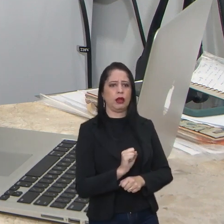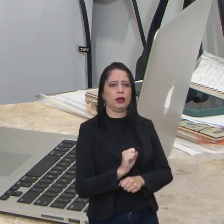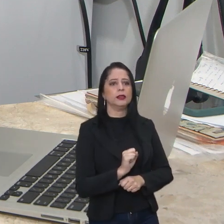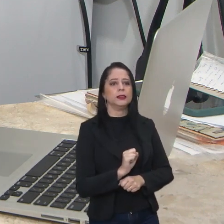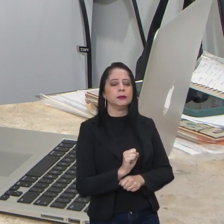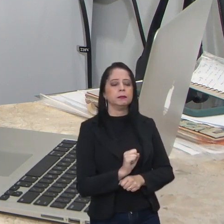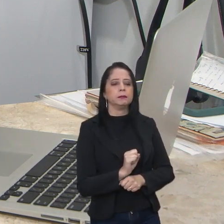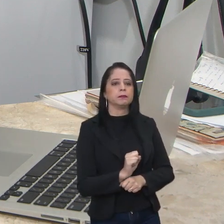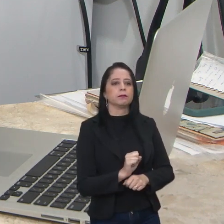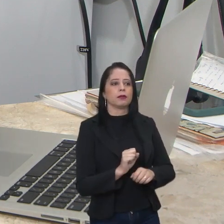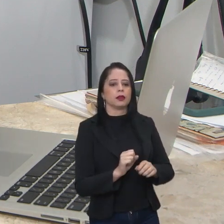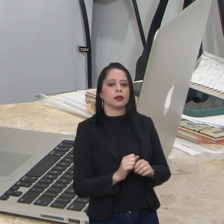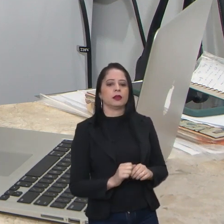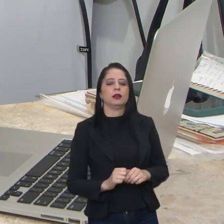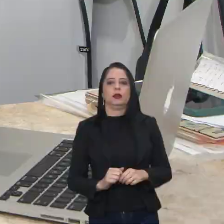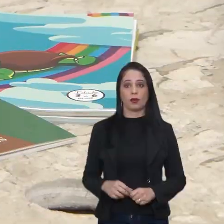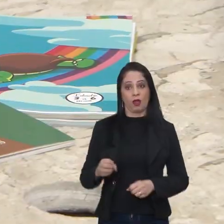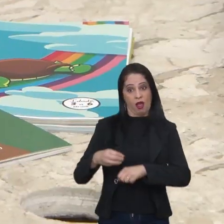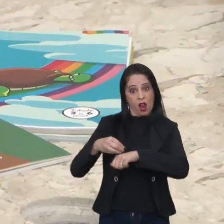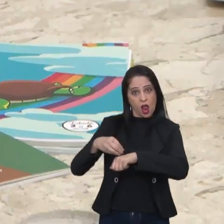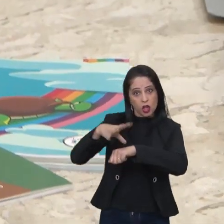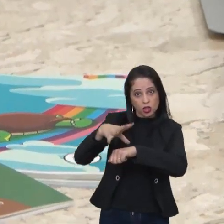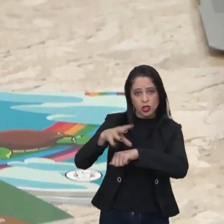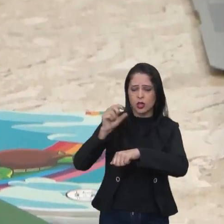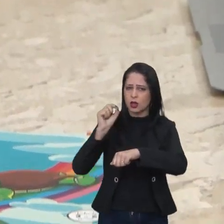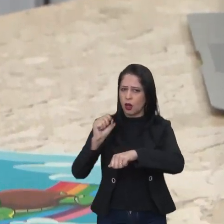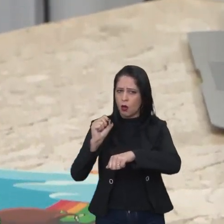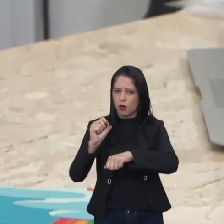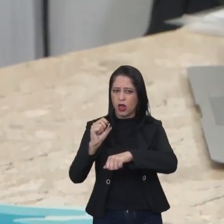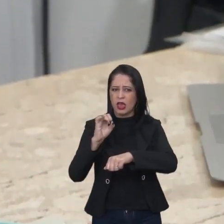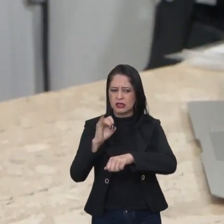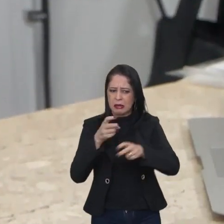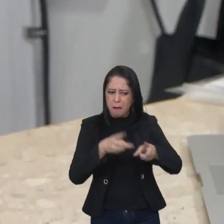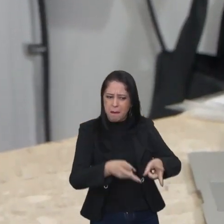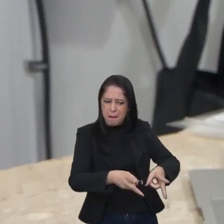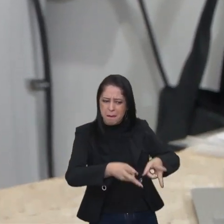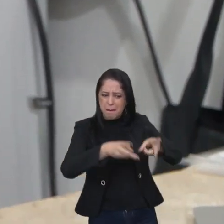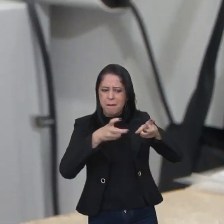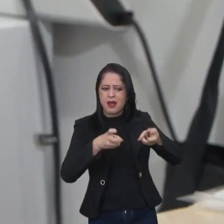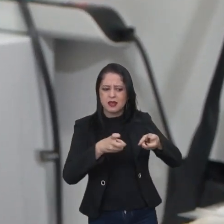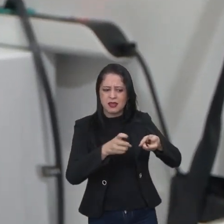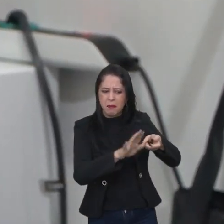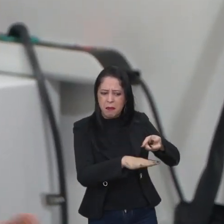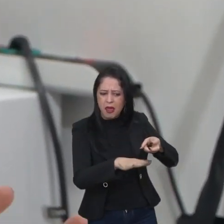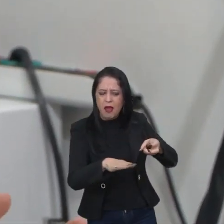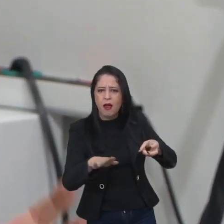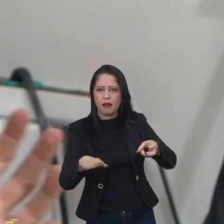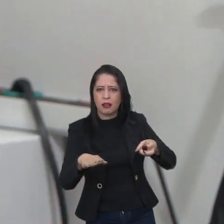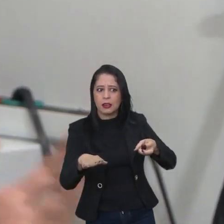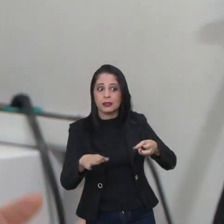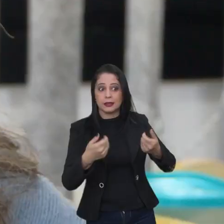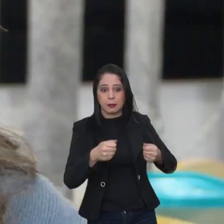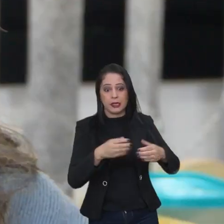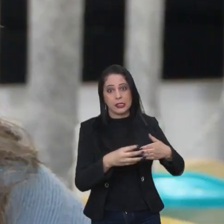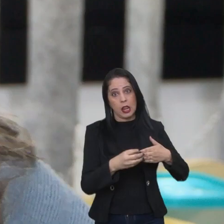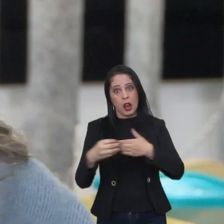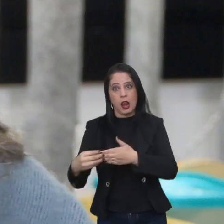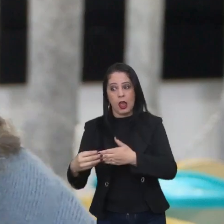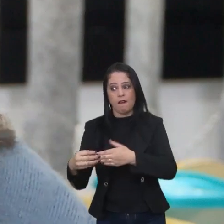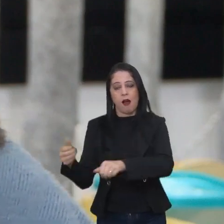que não vai interferir na vida social Verena ainda dá dicas de alguns sinais que se forem identificados